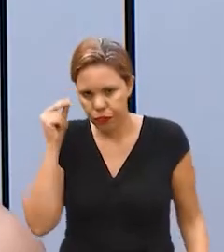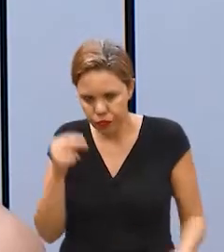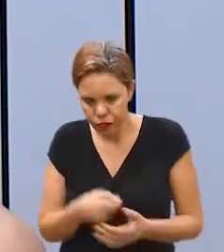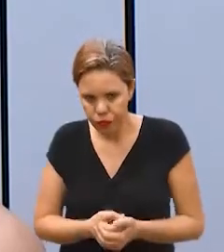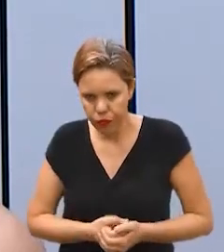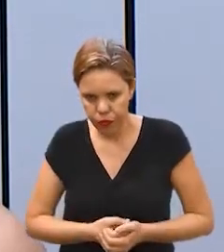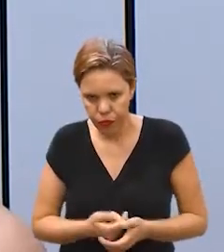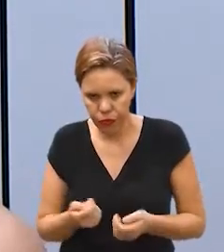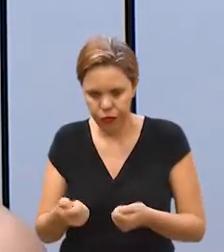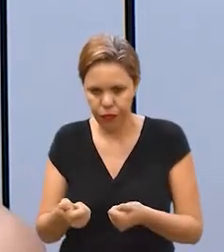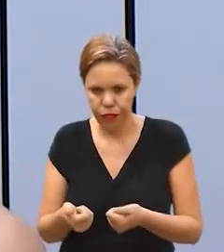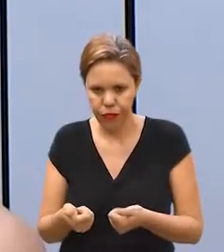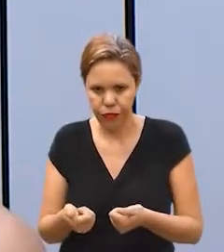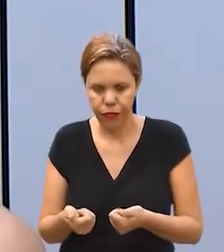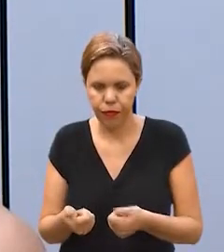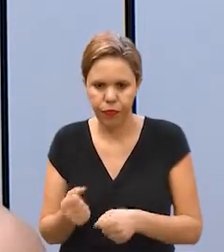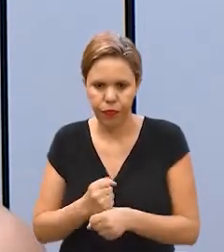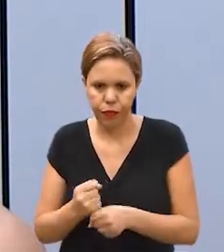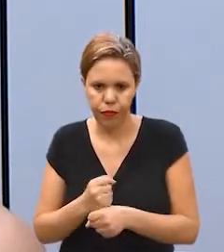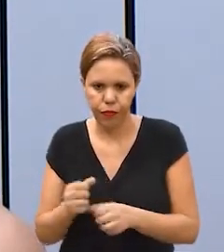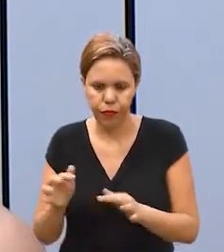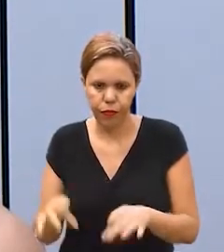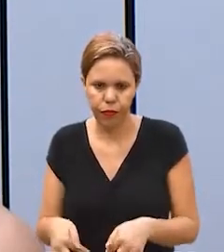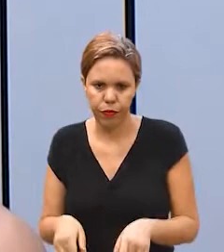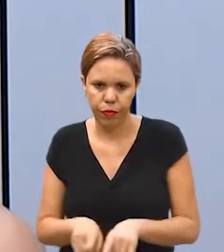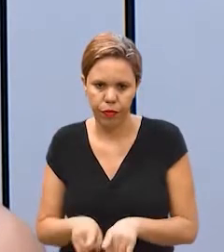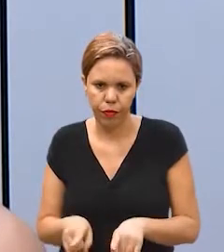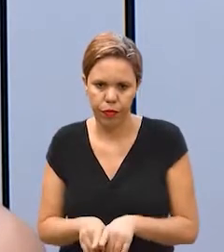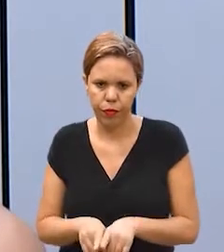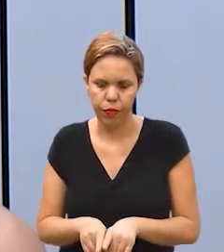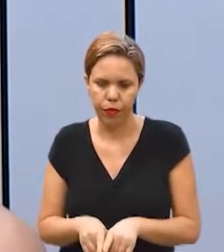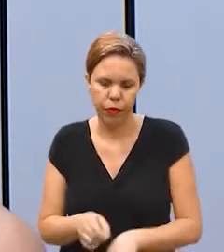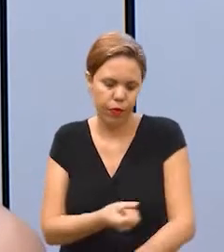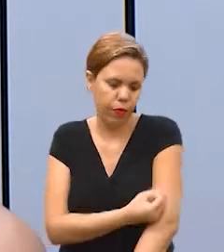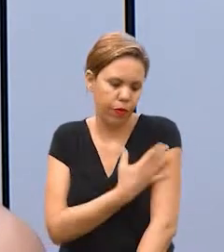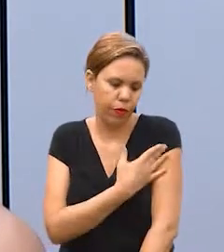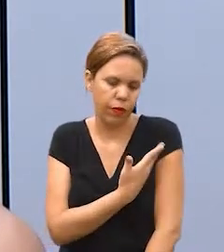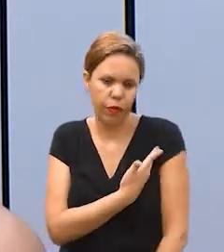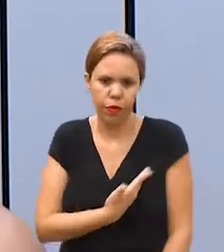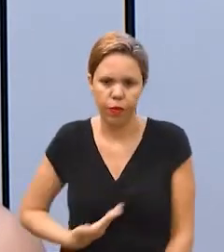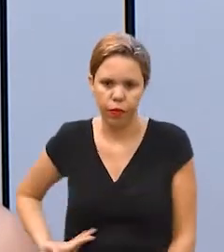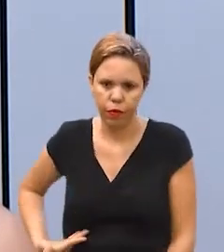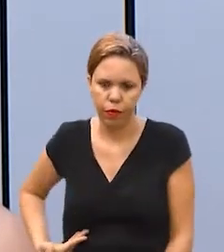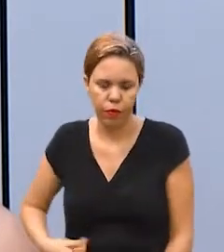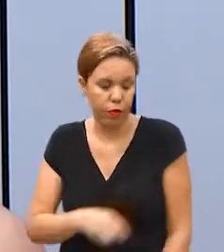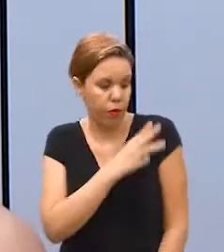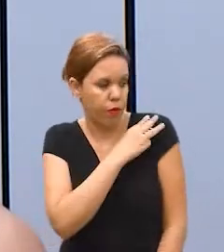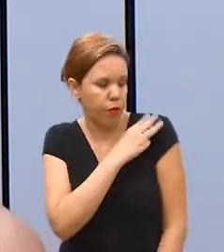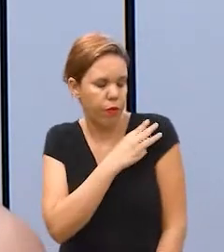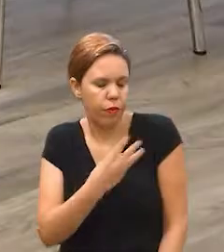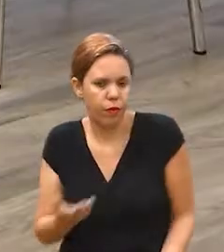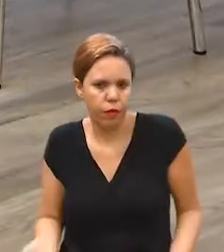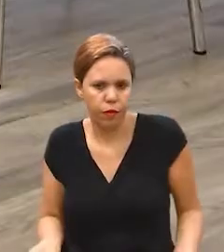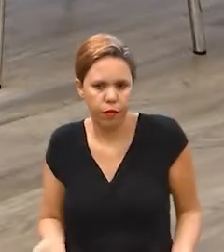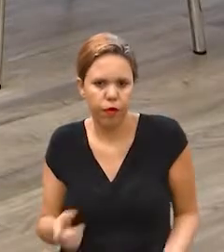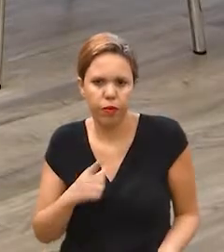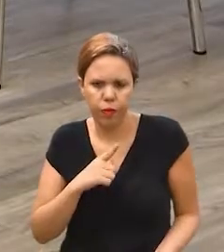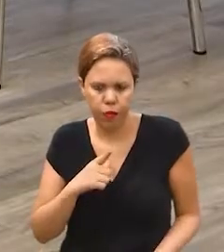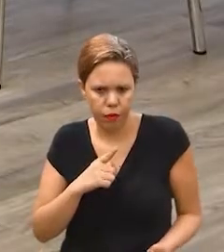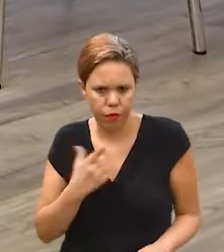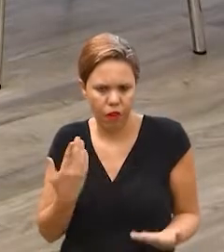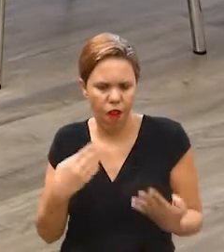oferece os anos finais do fundamental e o Estado o ensino médio. Mas nós tivemos embate com relação ao